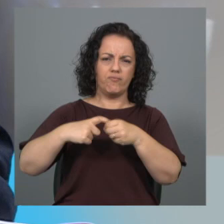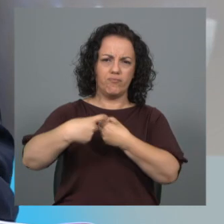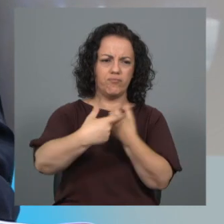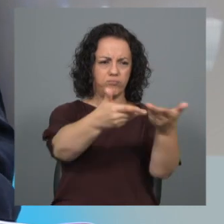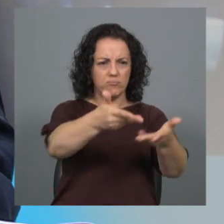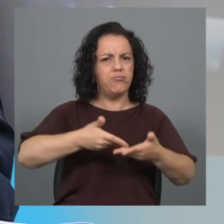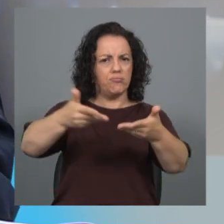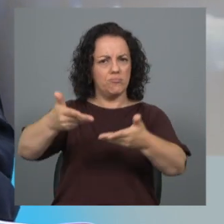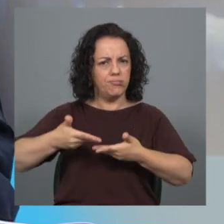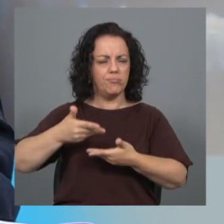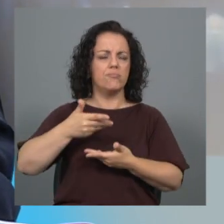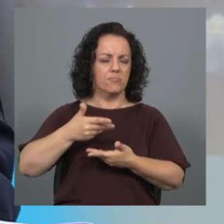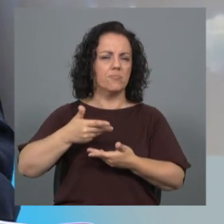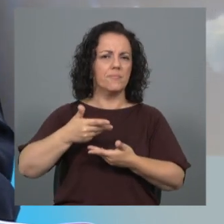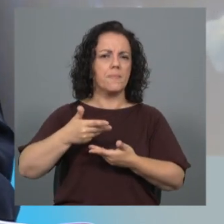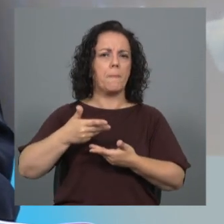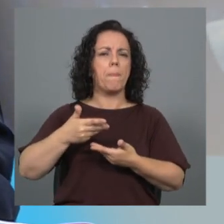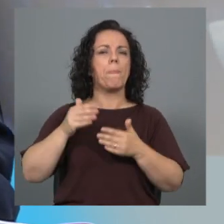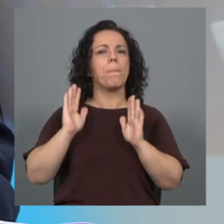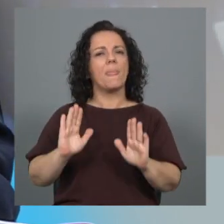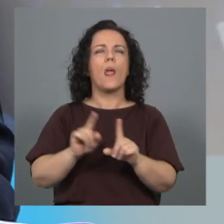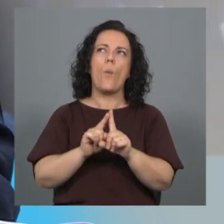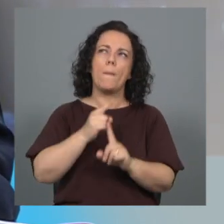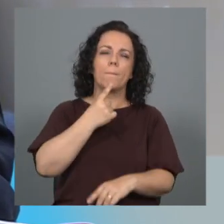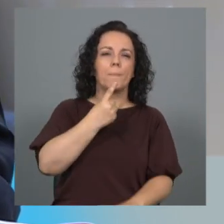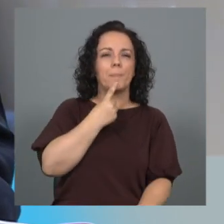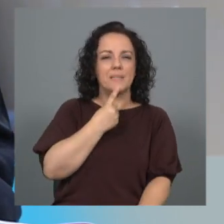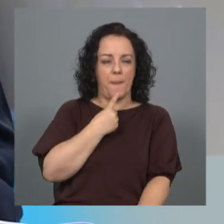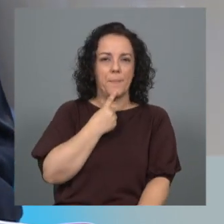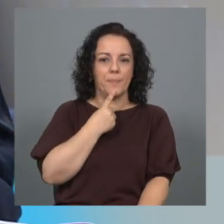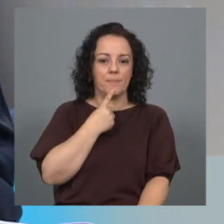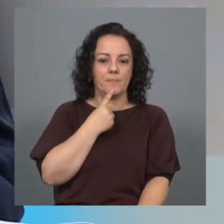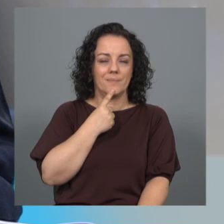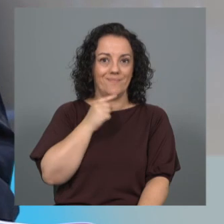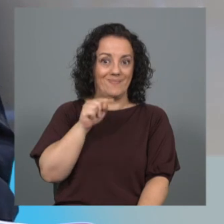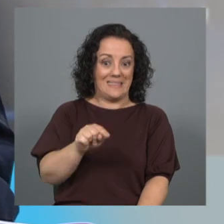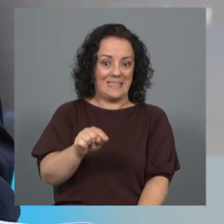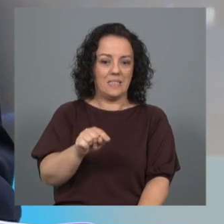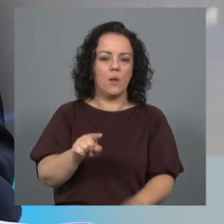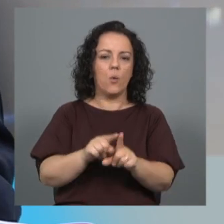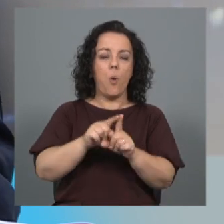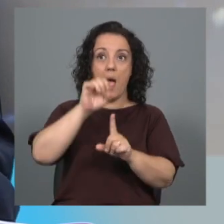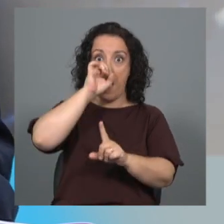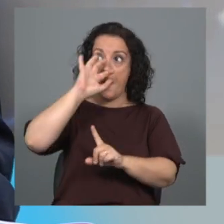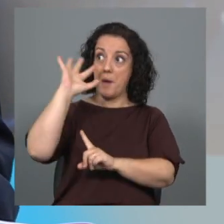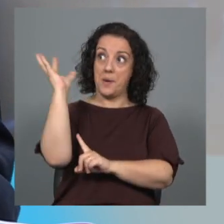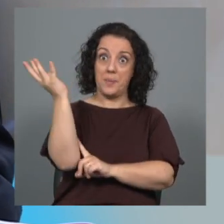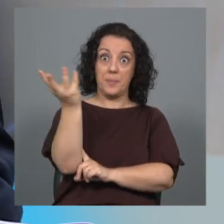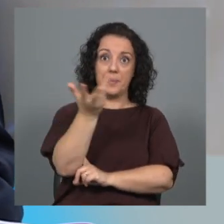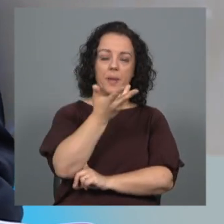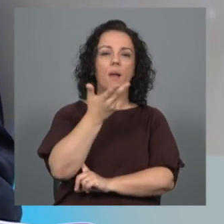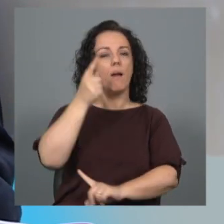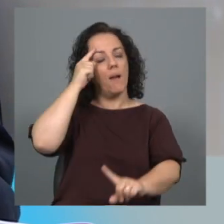juntar-se a ele, mas perceber como este âmbito da ecologia é um âmbito para um